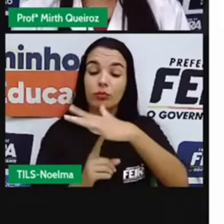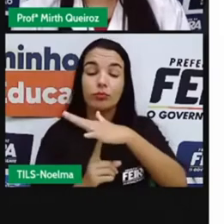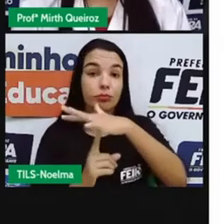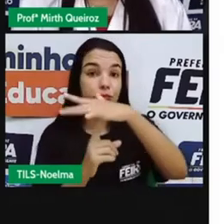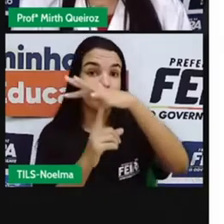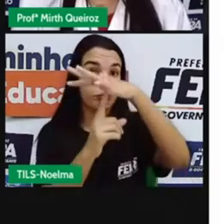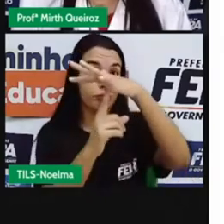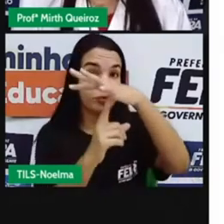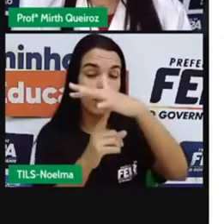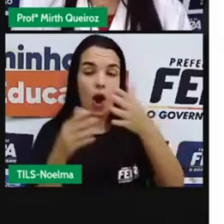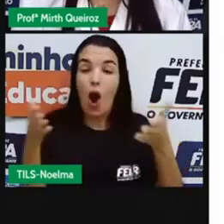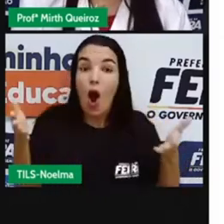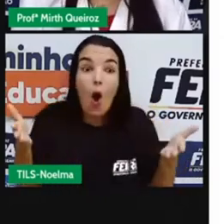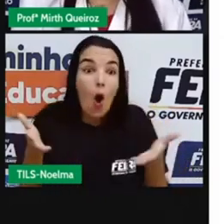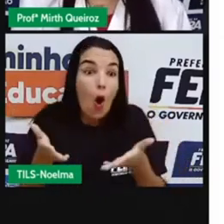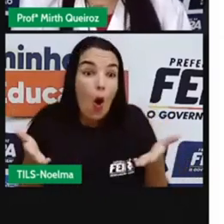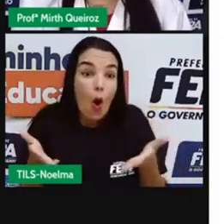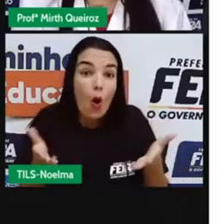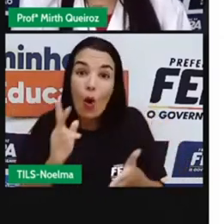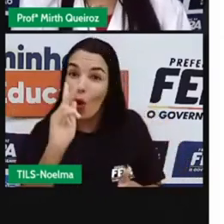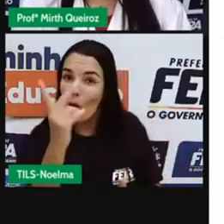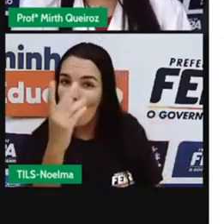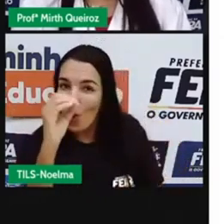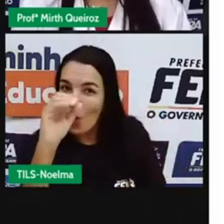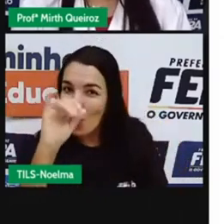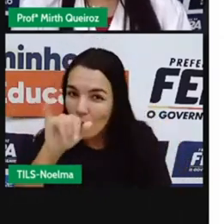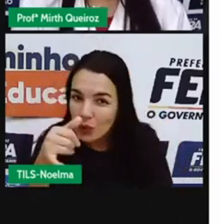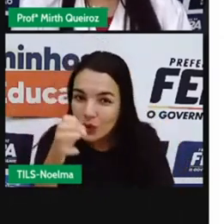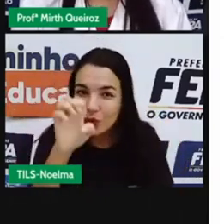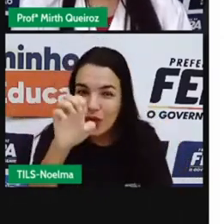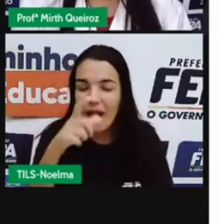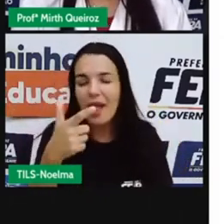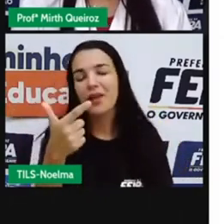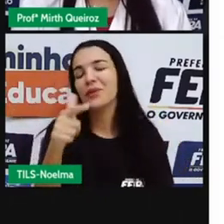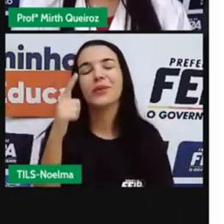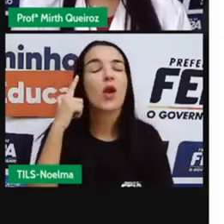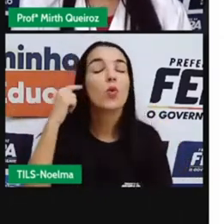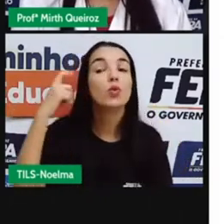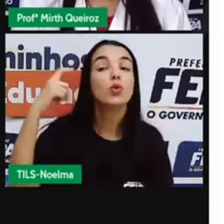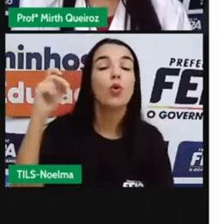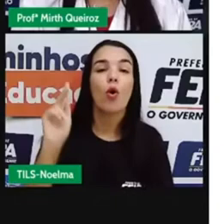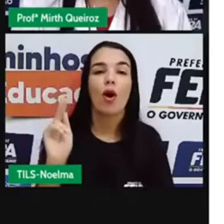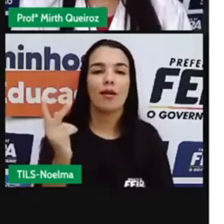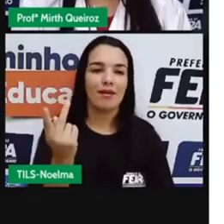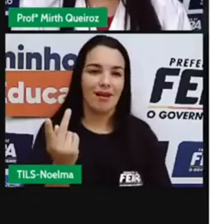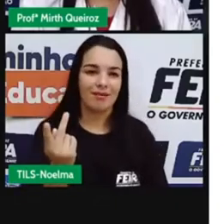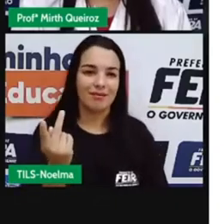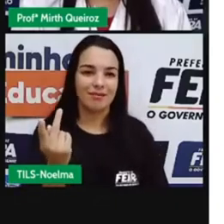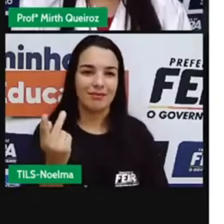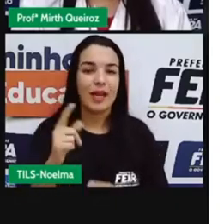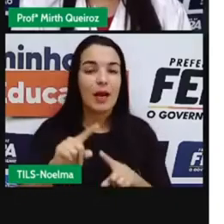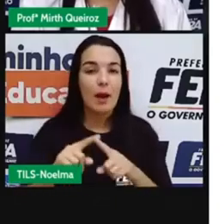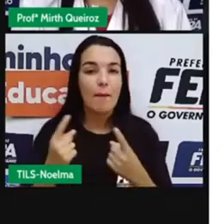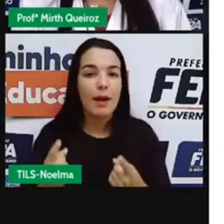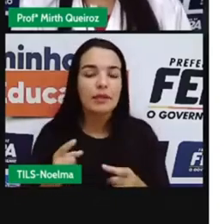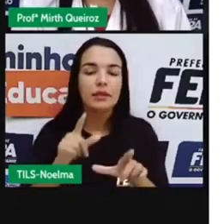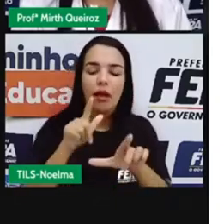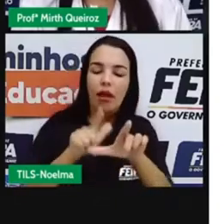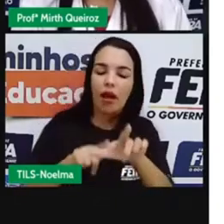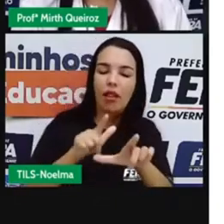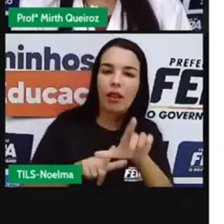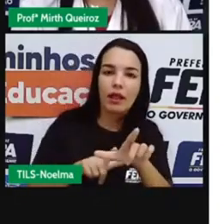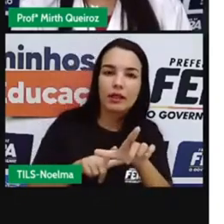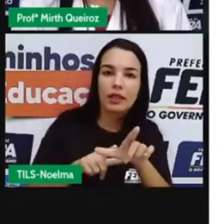helicóptero, hoje, não apresenta aí o som, a letra H. Então, a letra